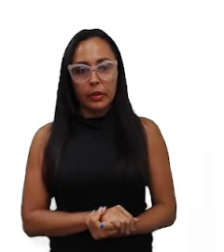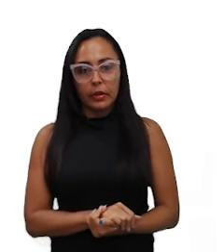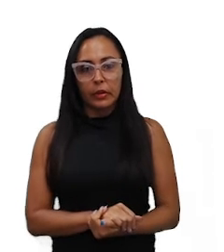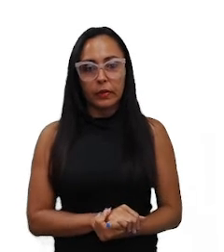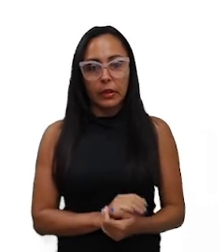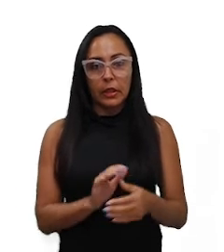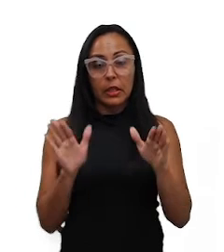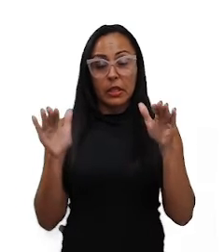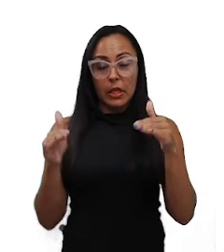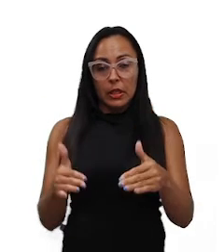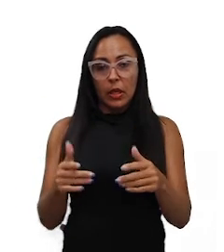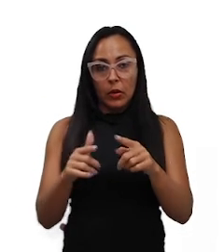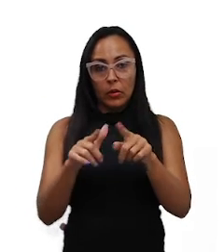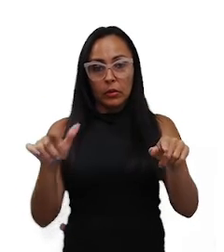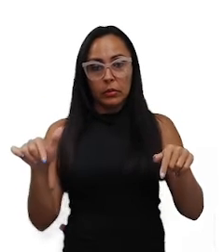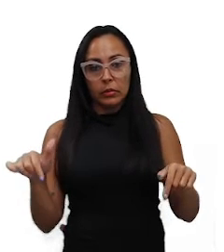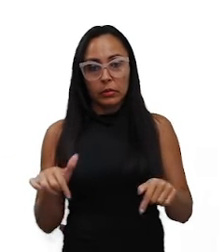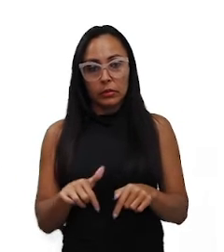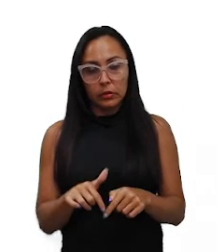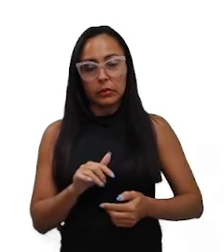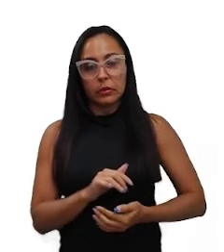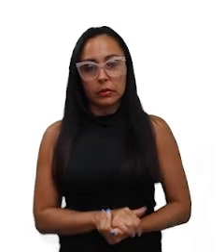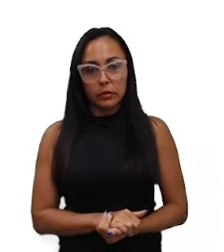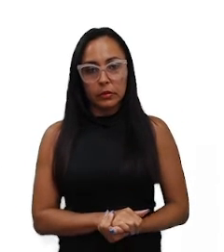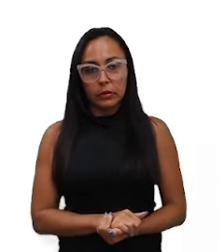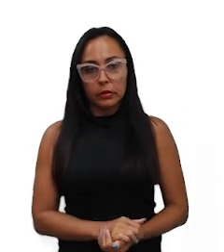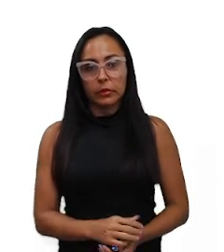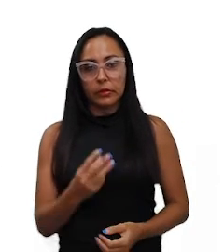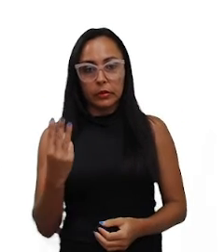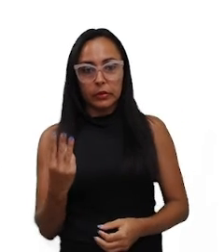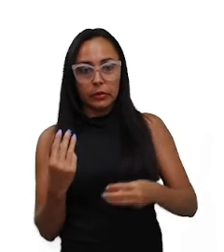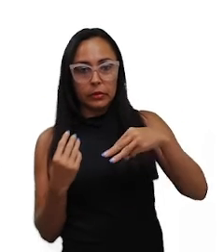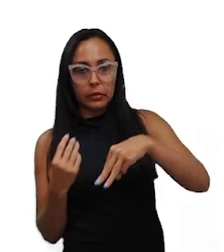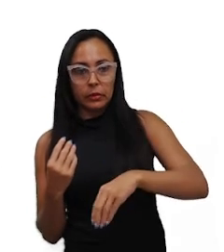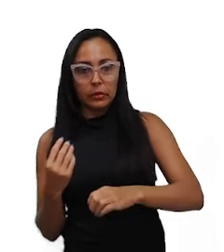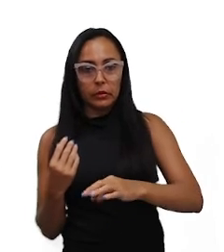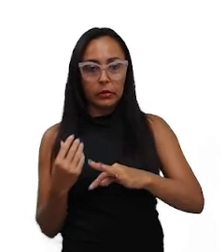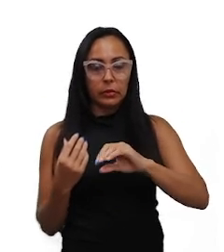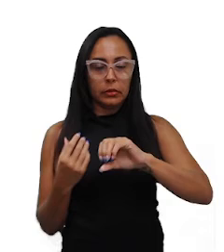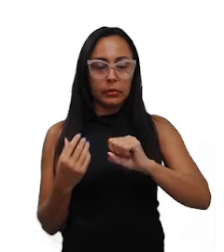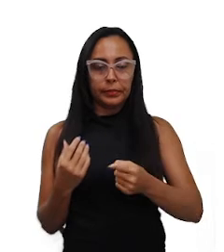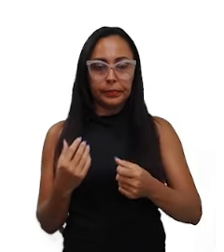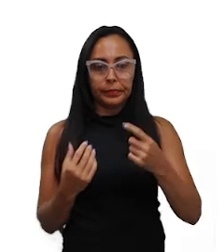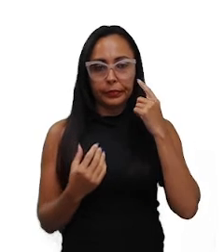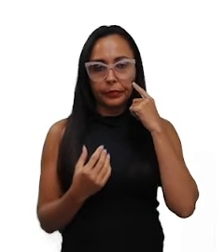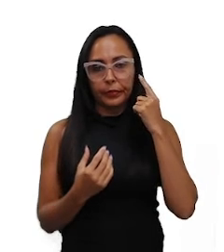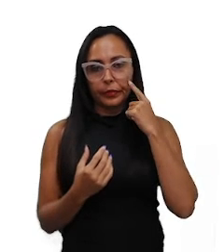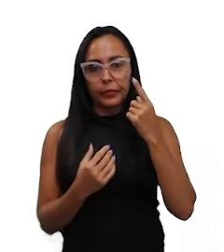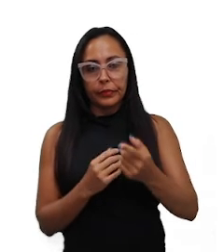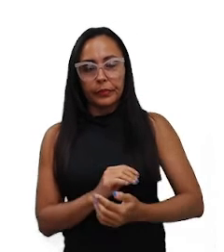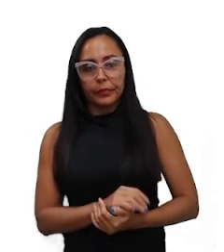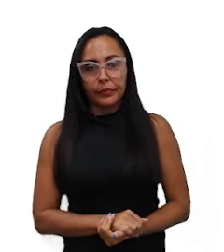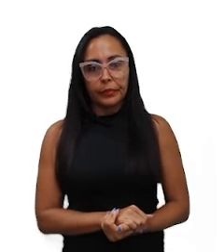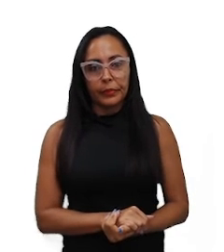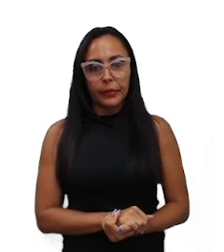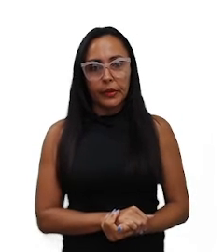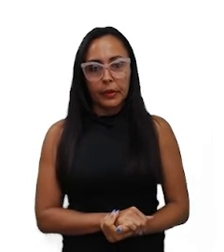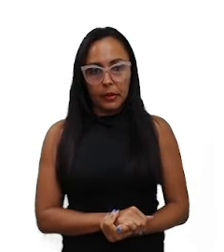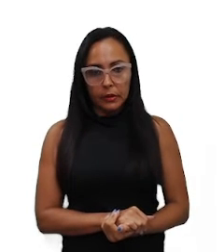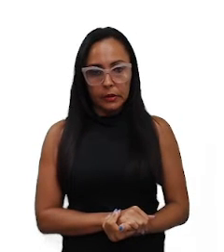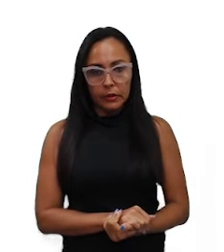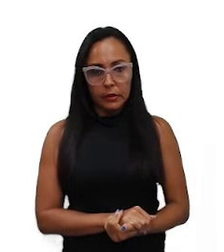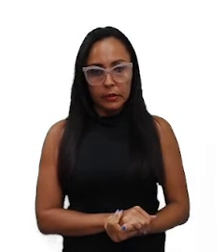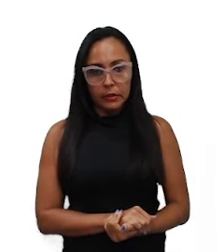do quarto. Então, se o quarto tem 3 metros de largura, o meu observador vai estar no meio, a